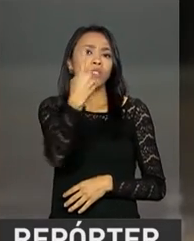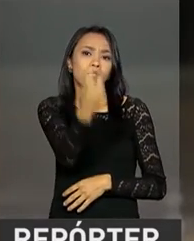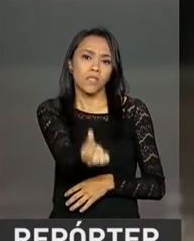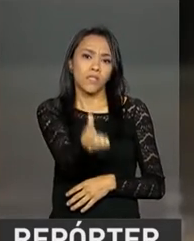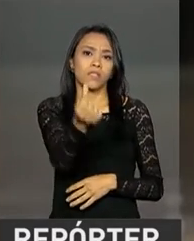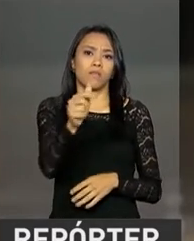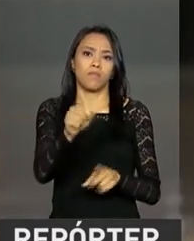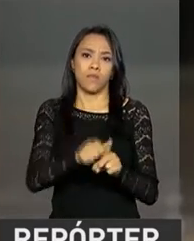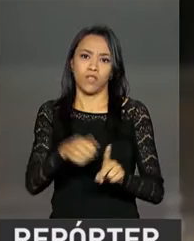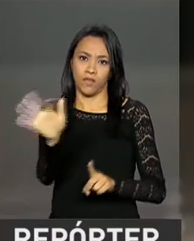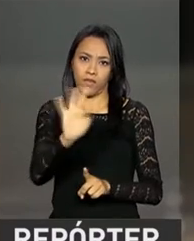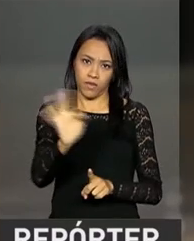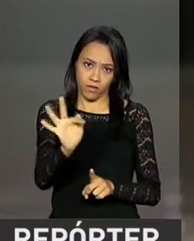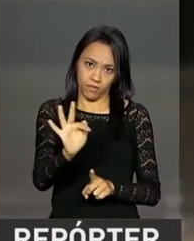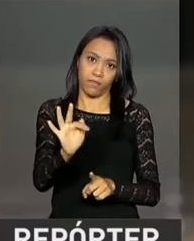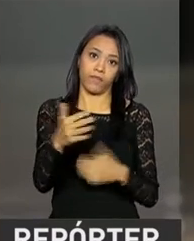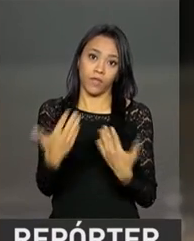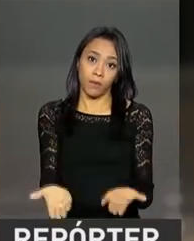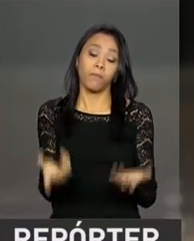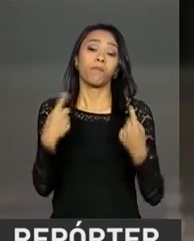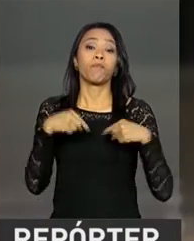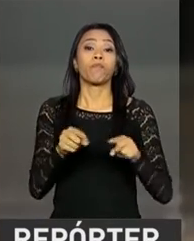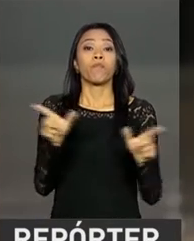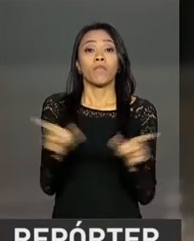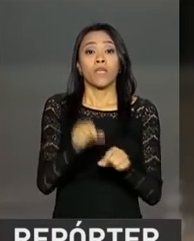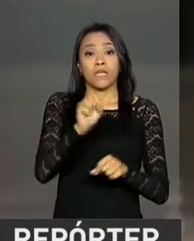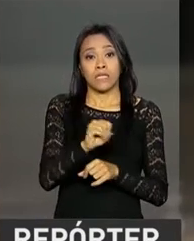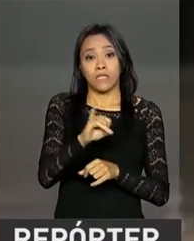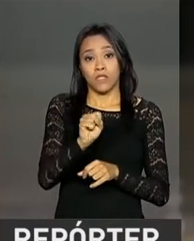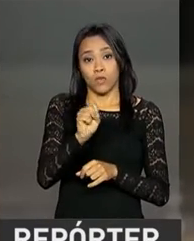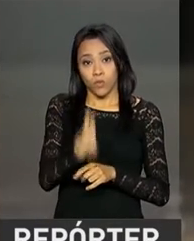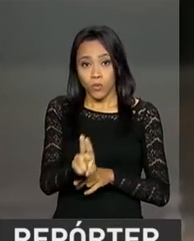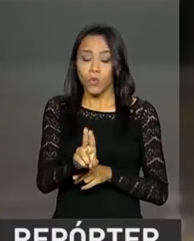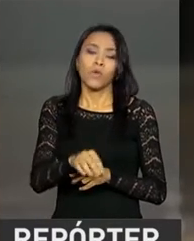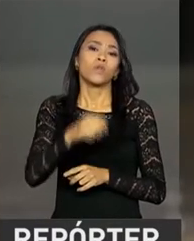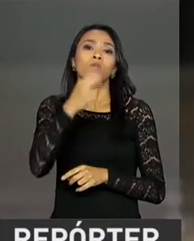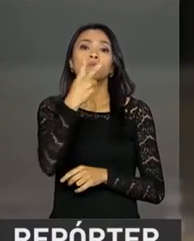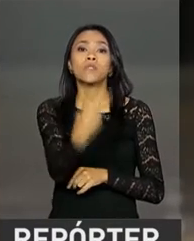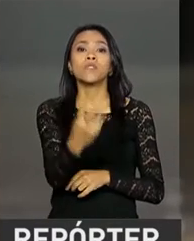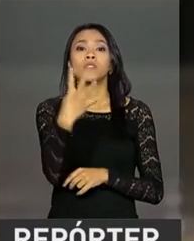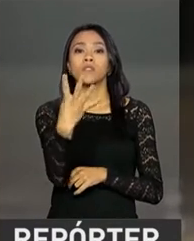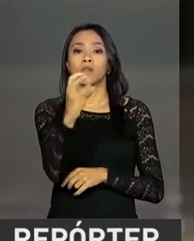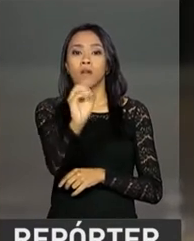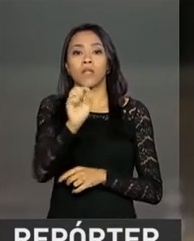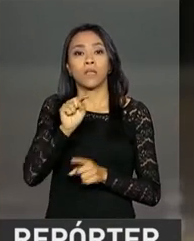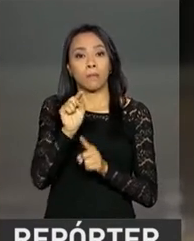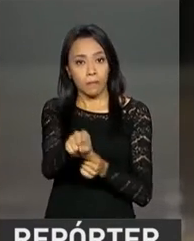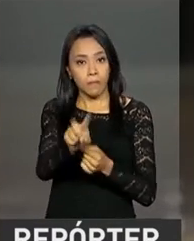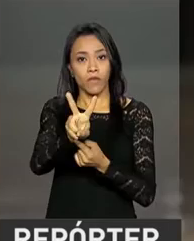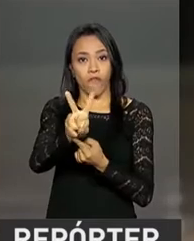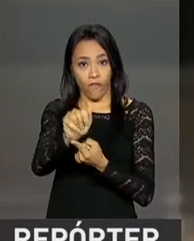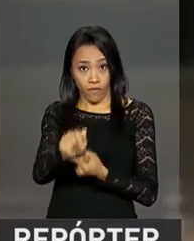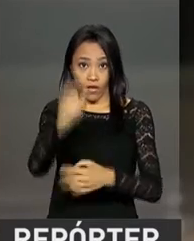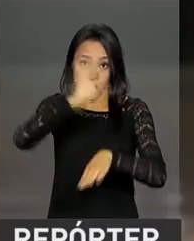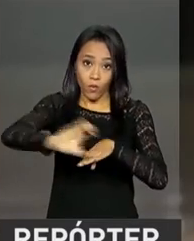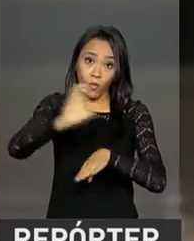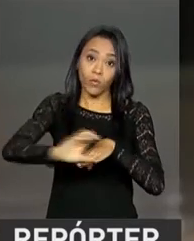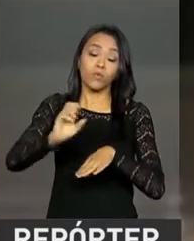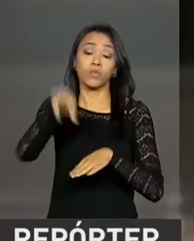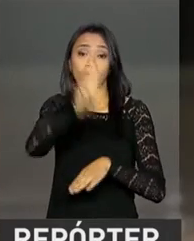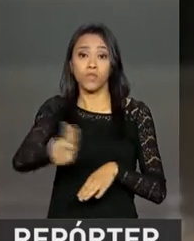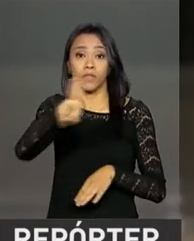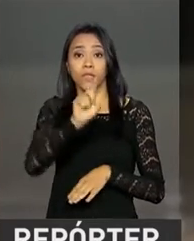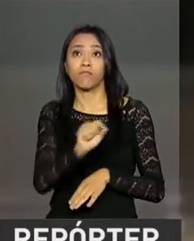fevereiro só para lembrar os resultados ofertando cerca de 240 mil vagas de cursos de graduação em instituições